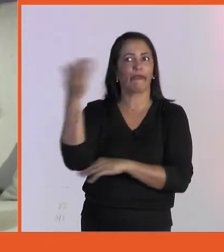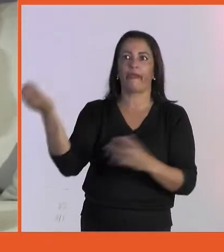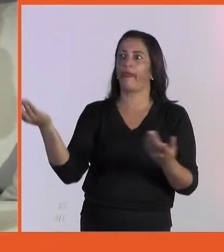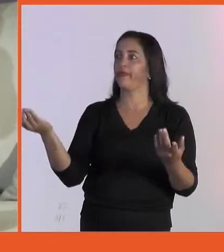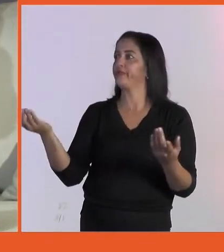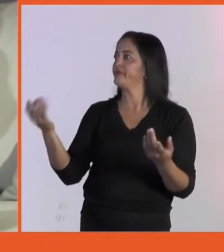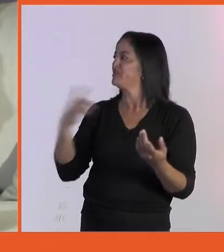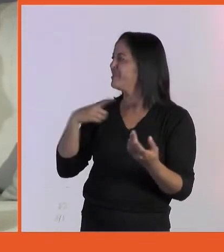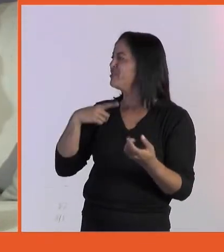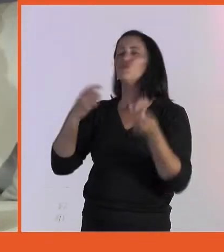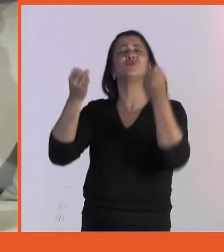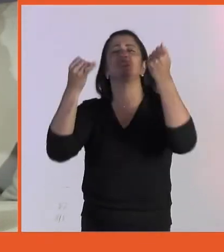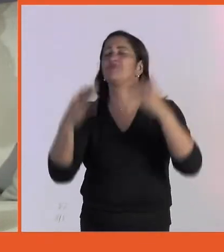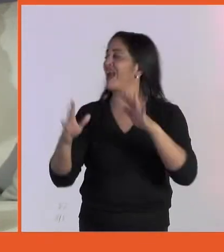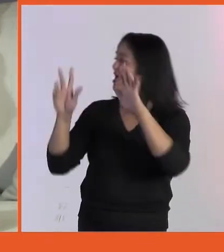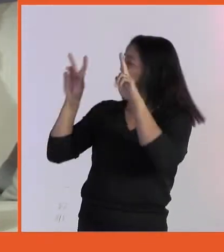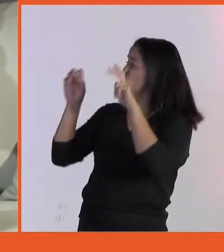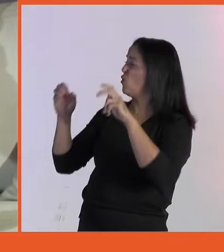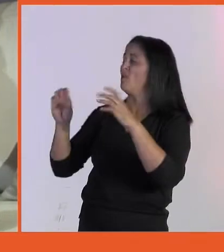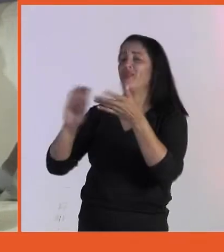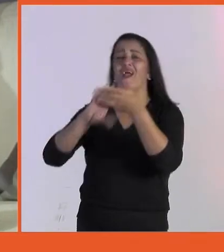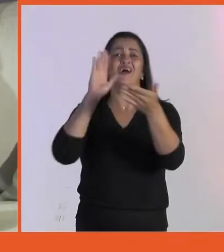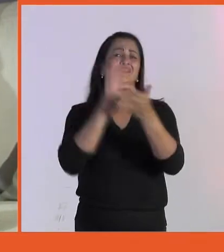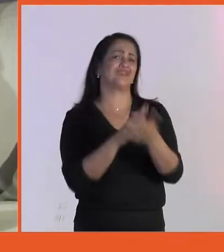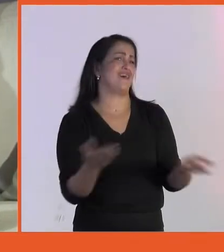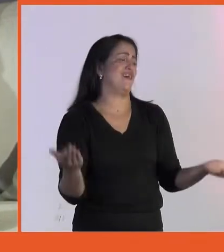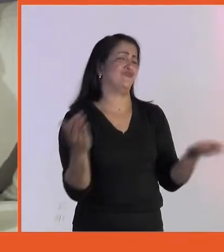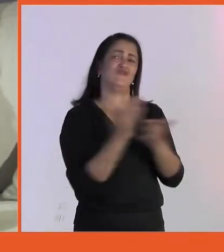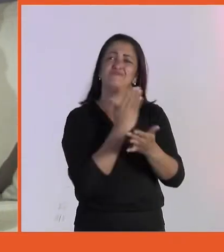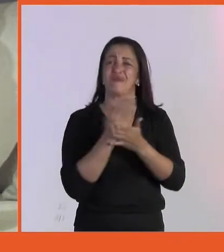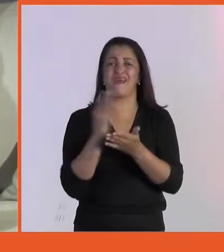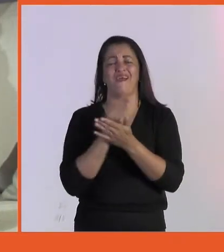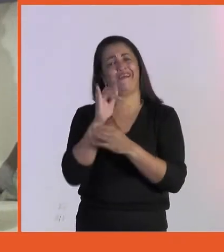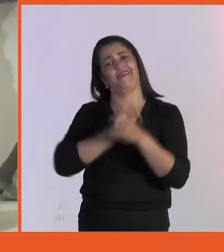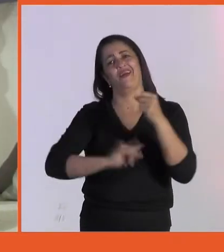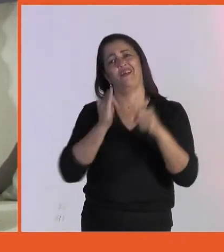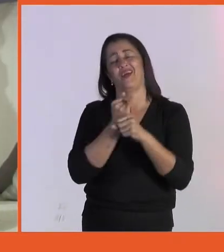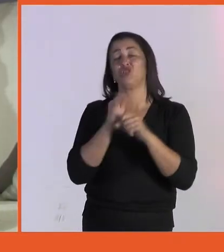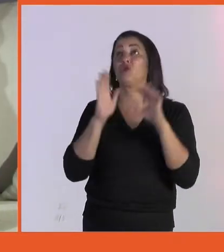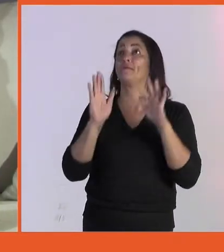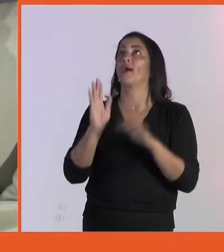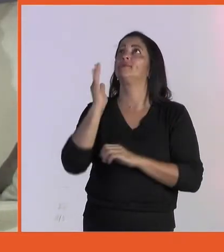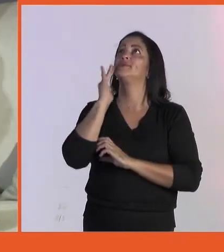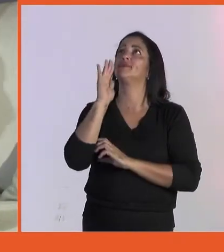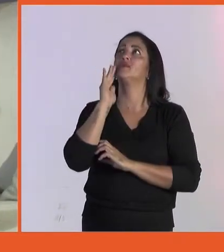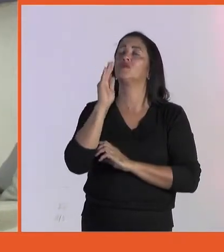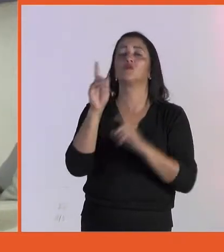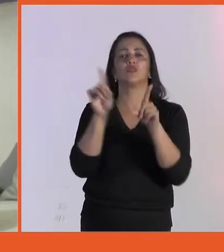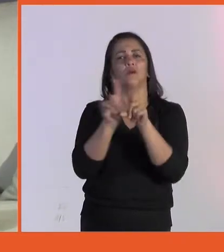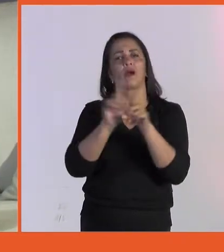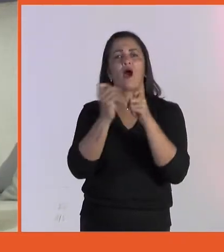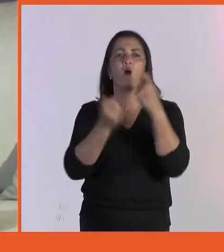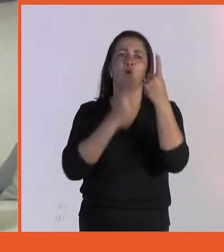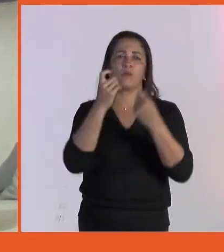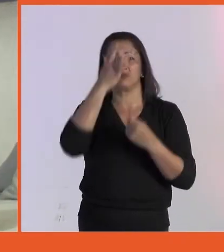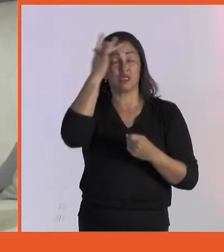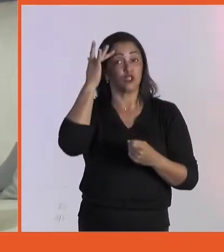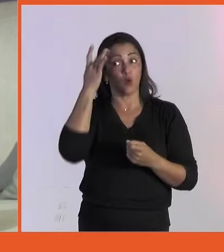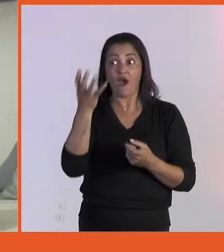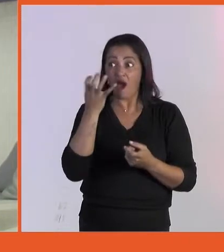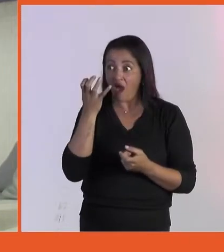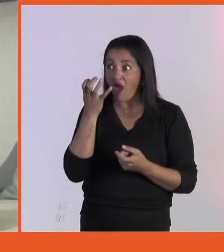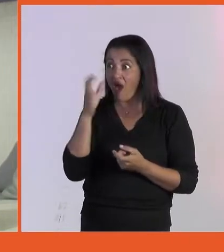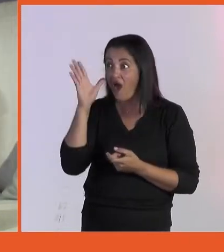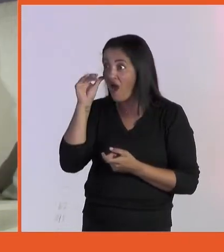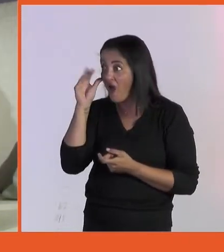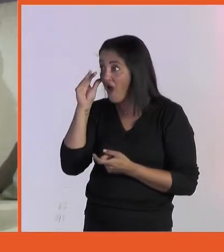queria falar sobre isso. Porque a gente pensava, pô, a gente não quer ser só isso na internet. Mas a gente entendeu também que muitas pessoas se identificam justamente por causa